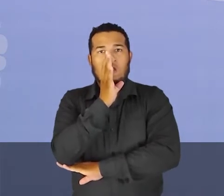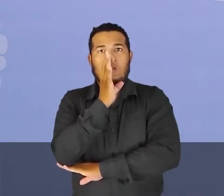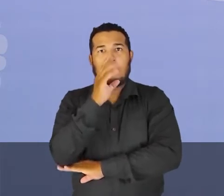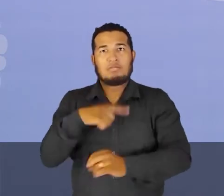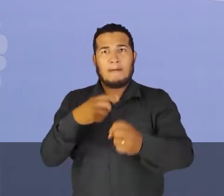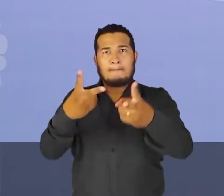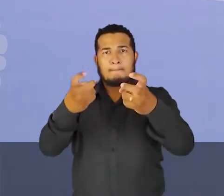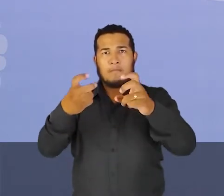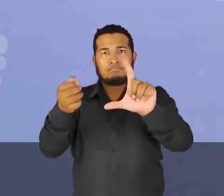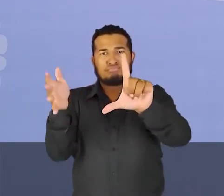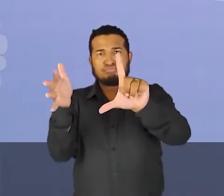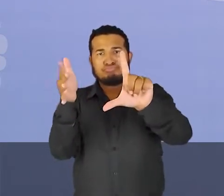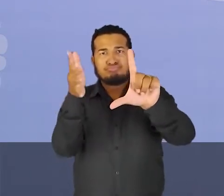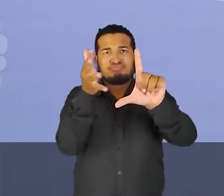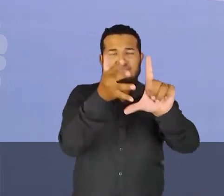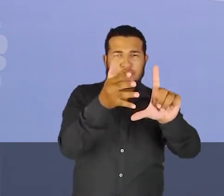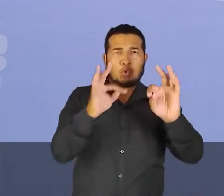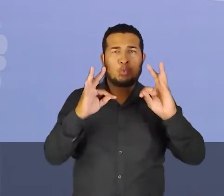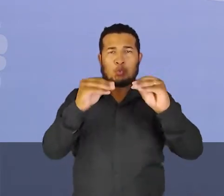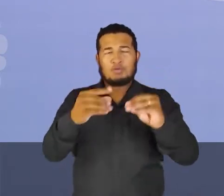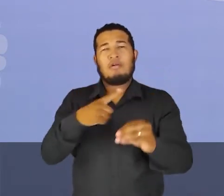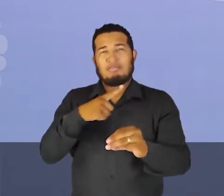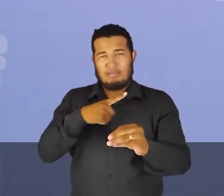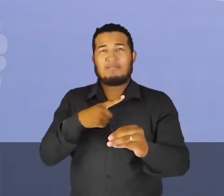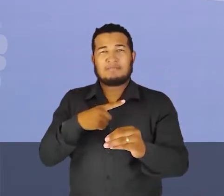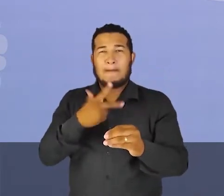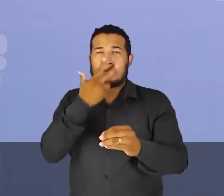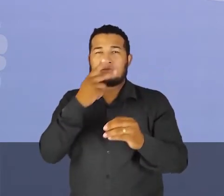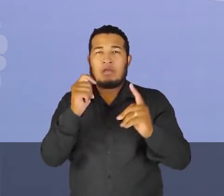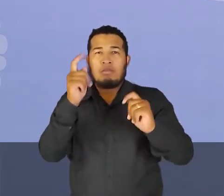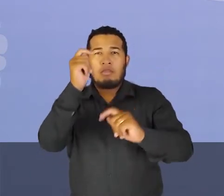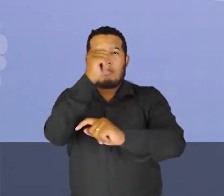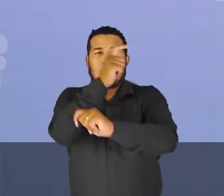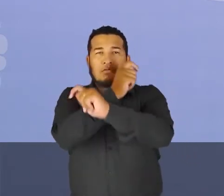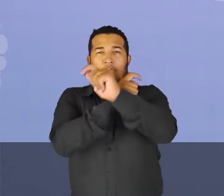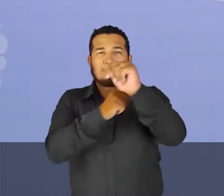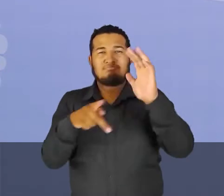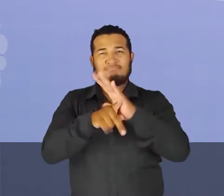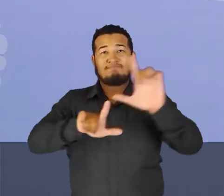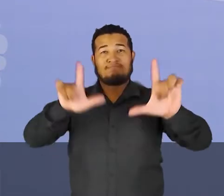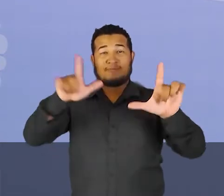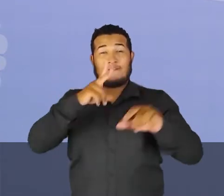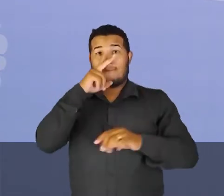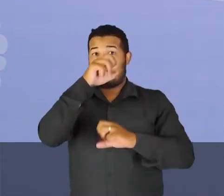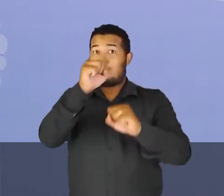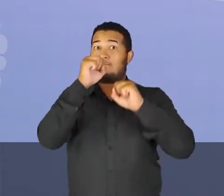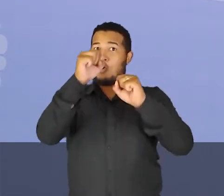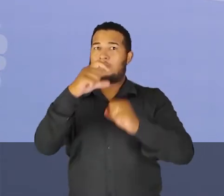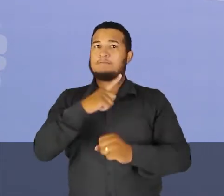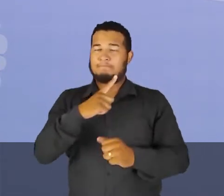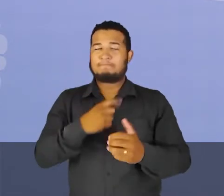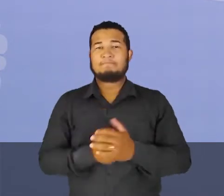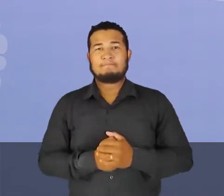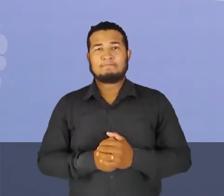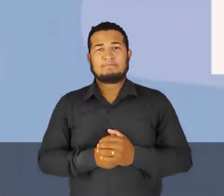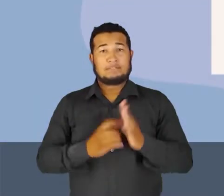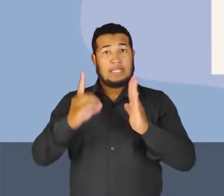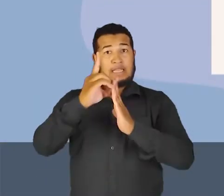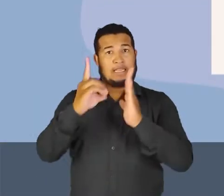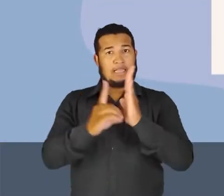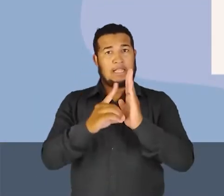consumir programas, né, que vai consumir toda aquela estética televisiva com muita força. Nos